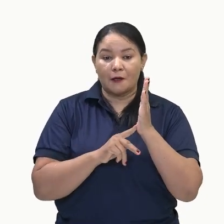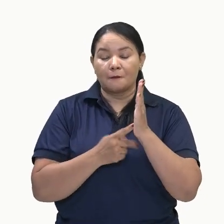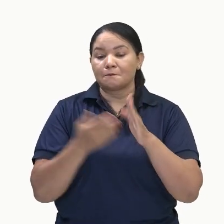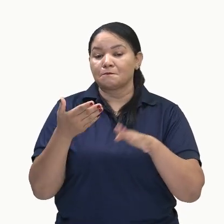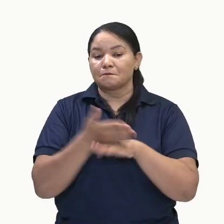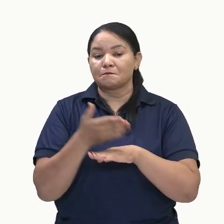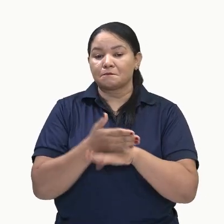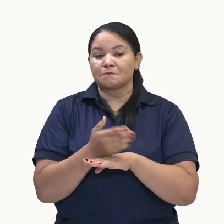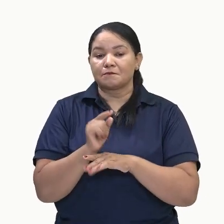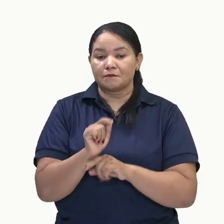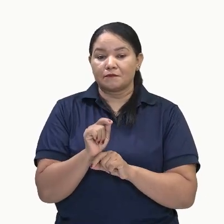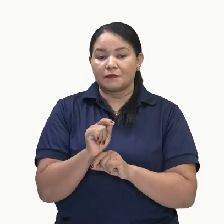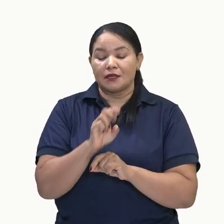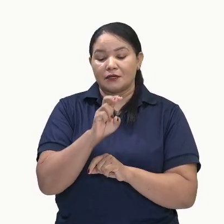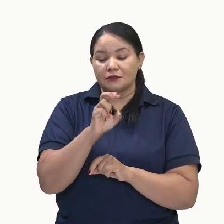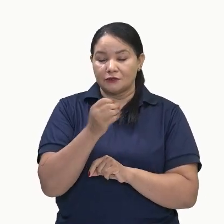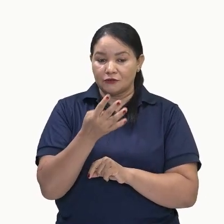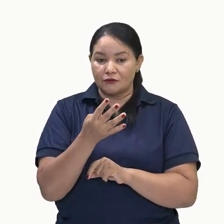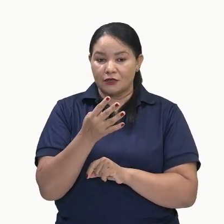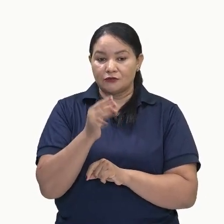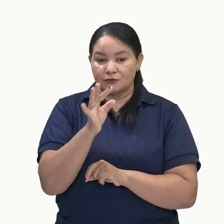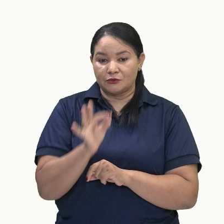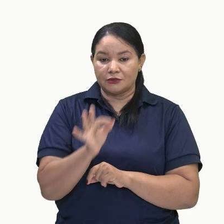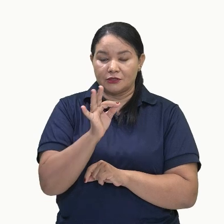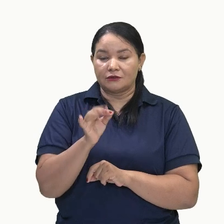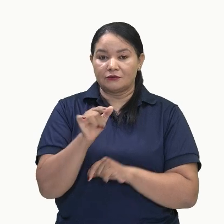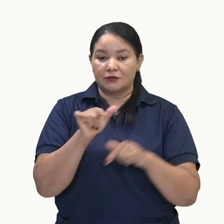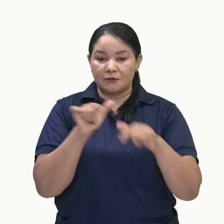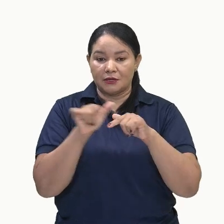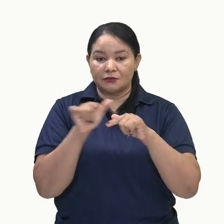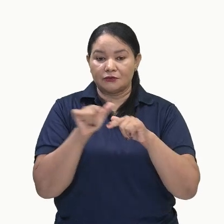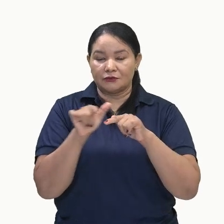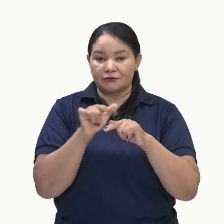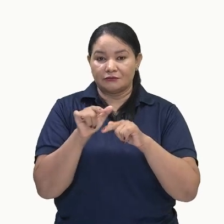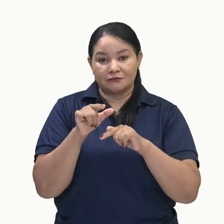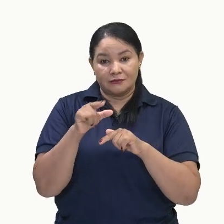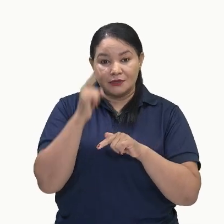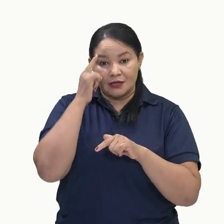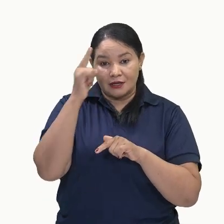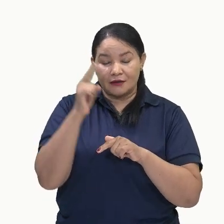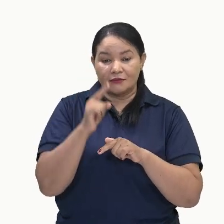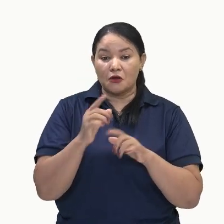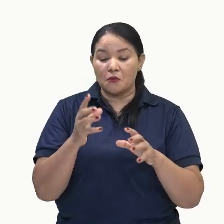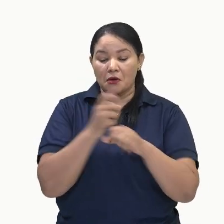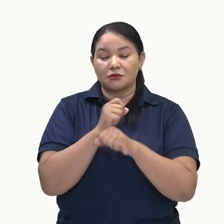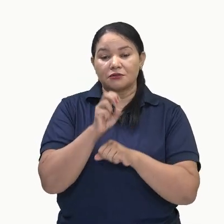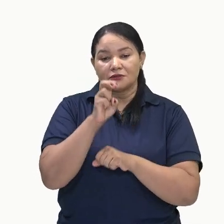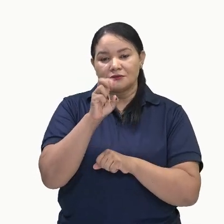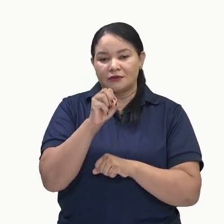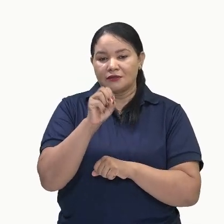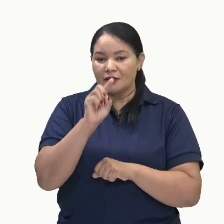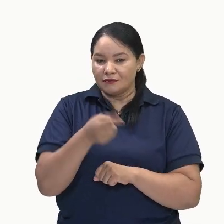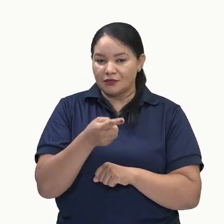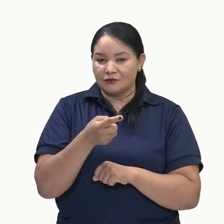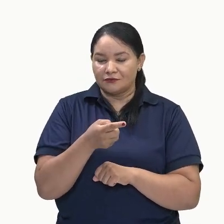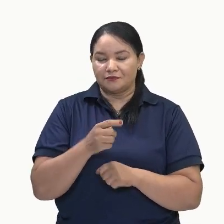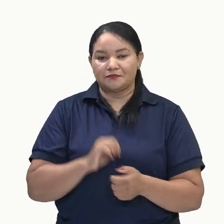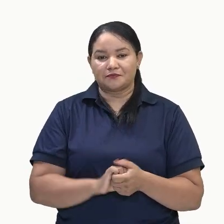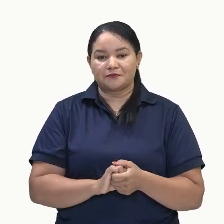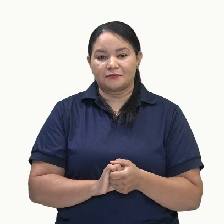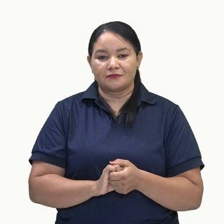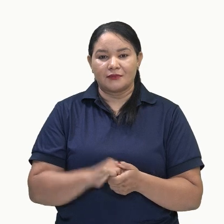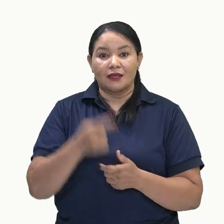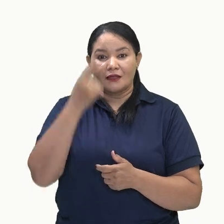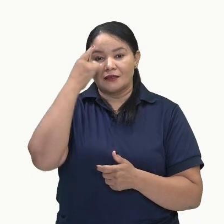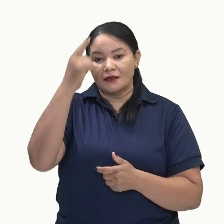ó, 54% dos trabalhadores são sindicalizados. Lembra, o total é quanto mesmo? 50 mil trabalhadores. Você lembra